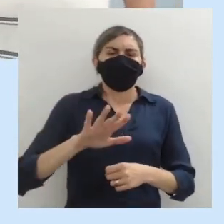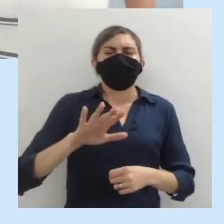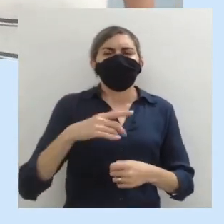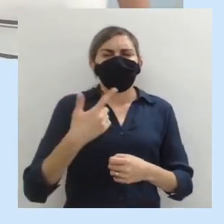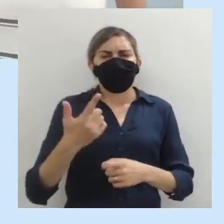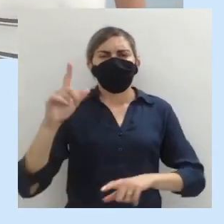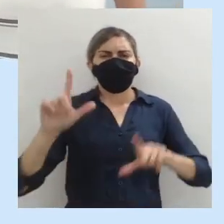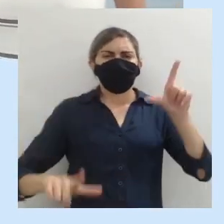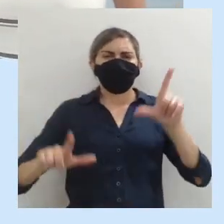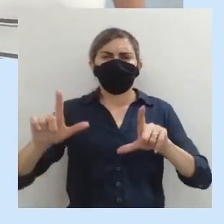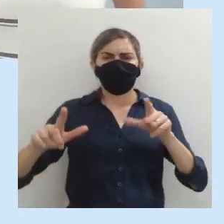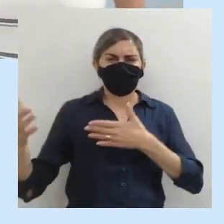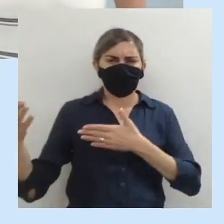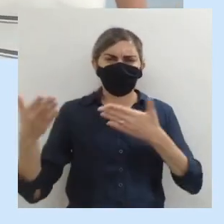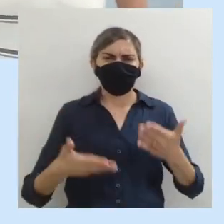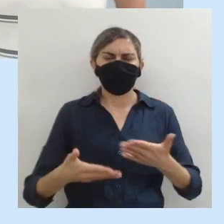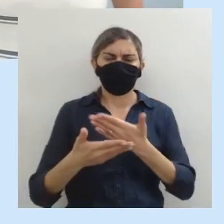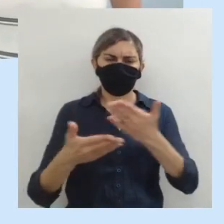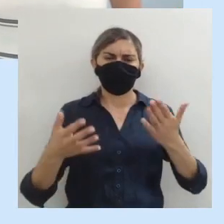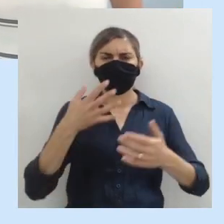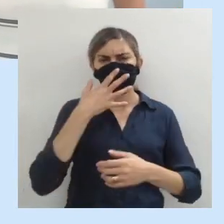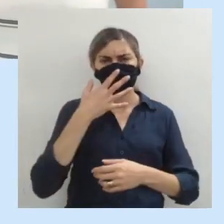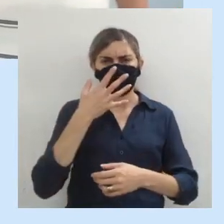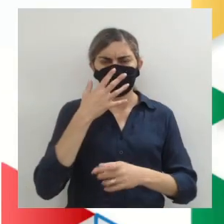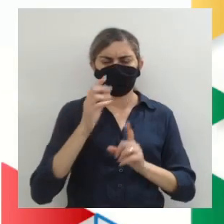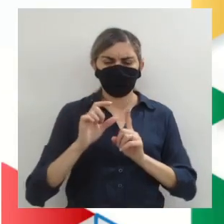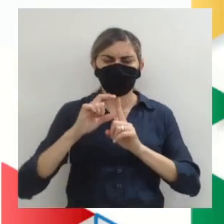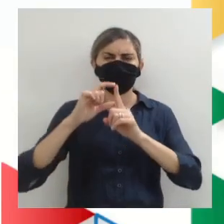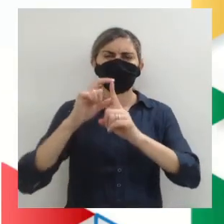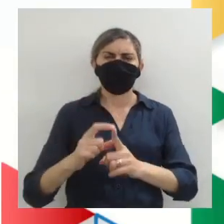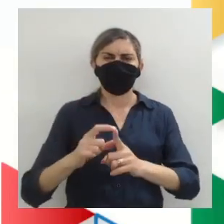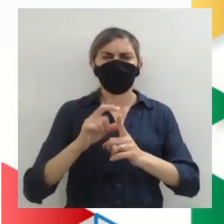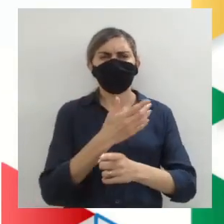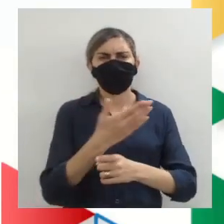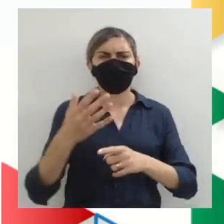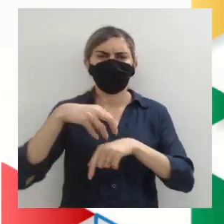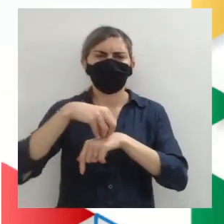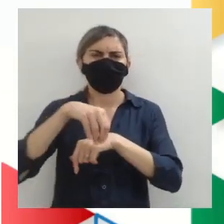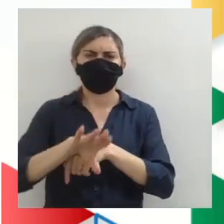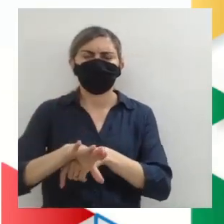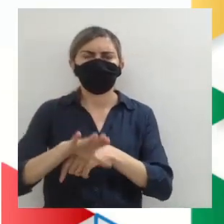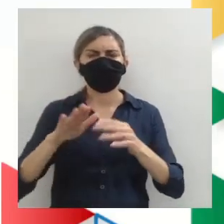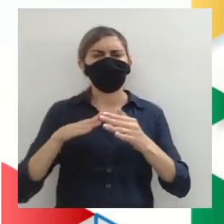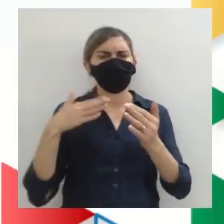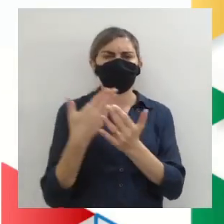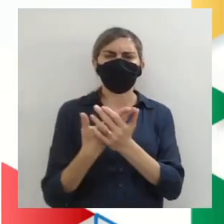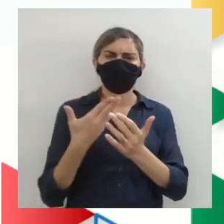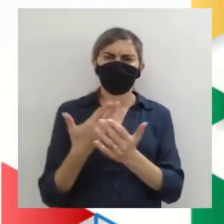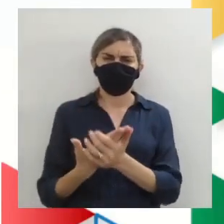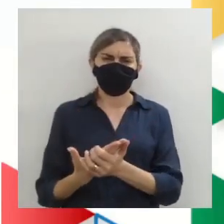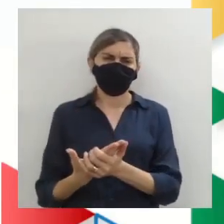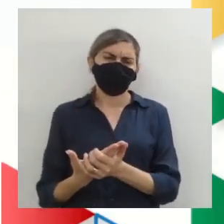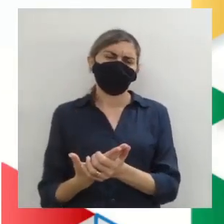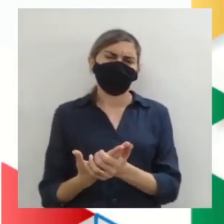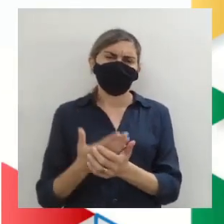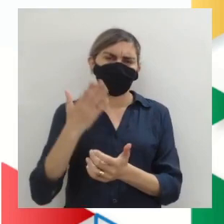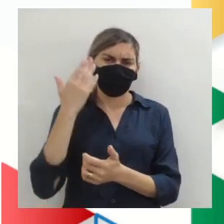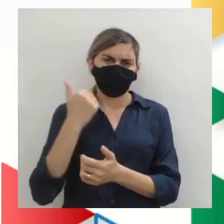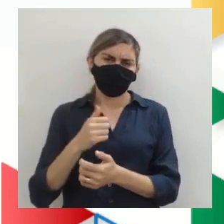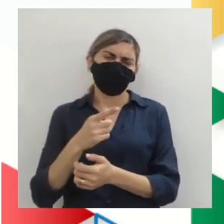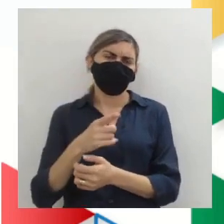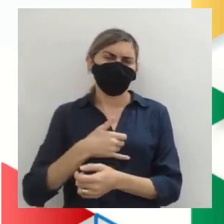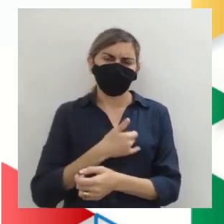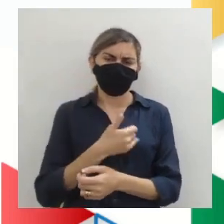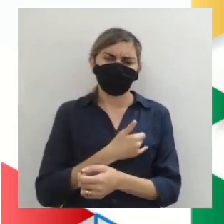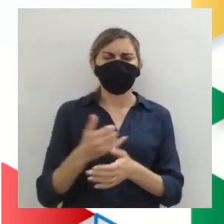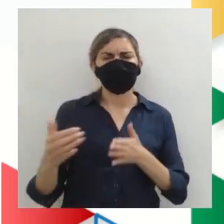eu convido a vocês a observarem essas palavras que estão em destaque. Escolástica, que nós já sabemos, a